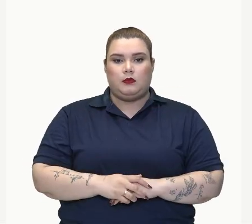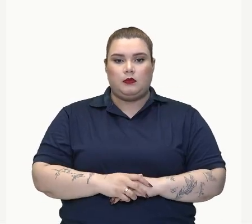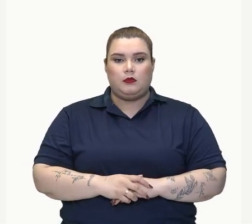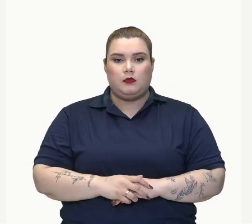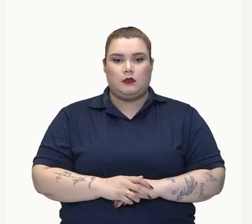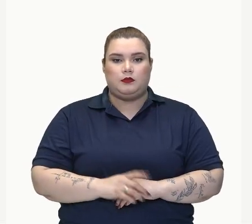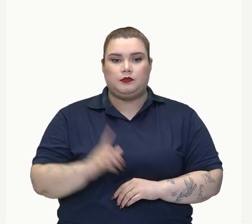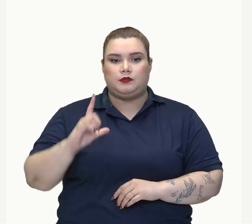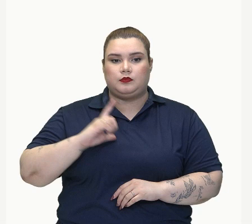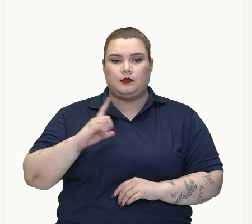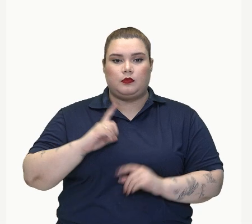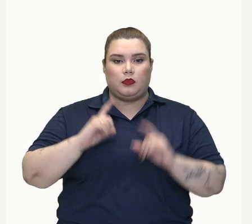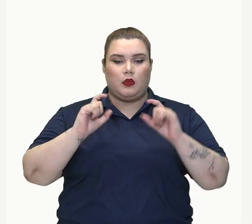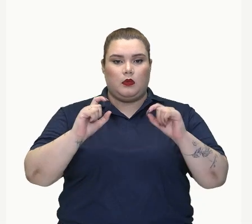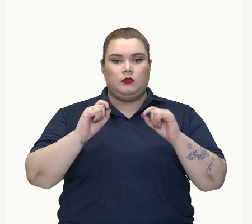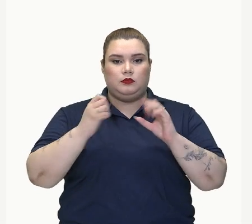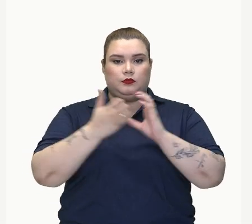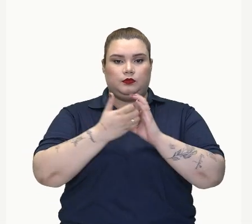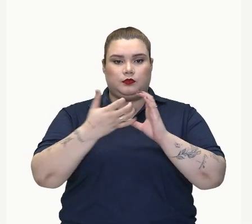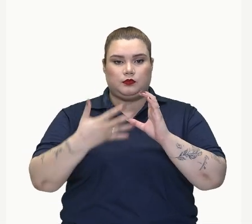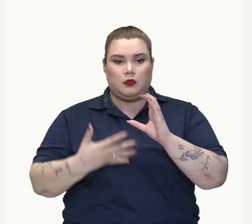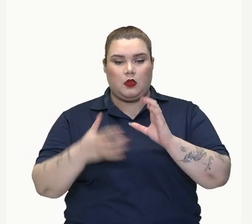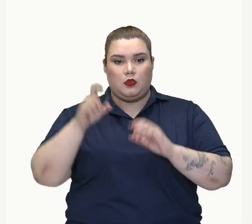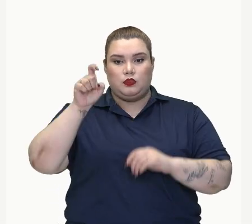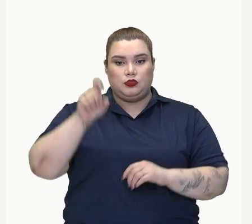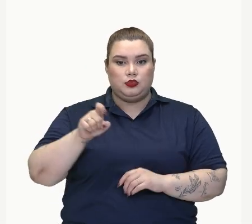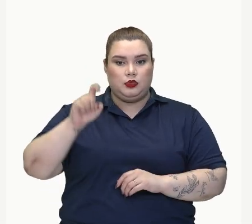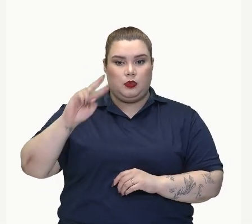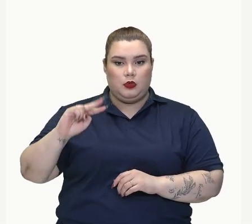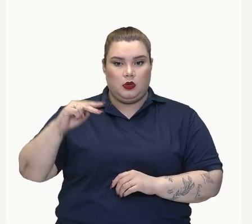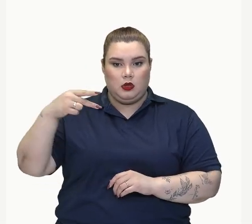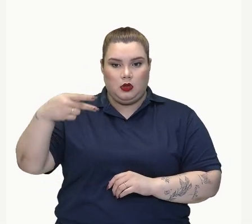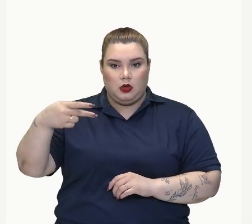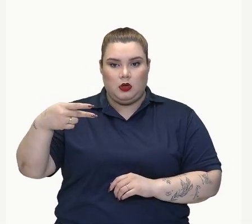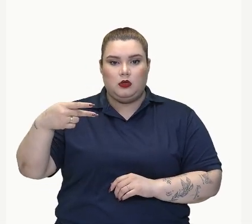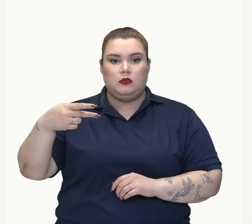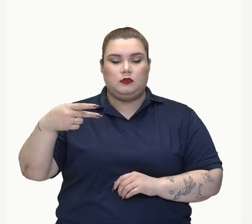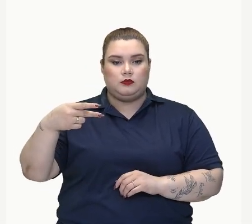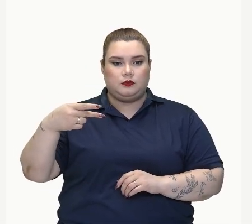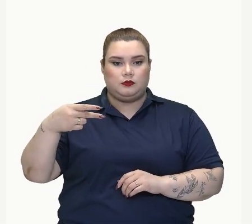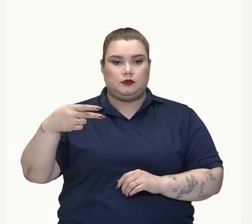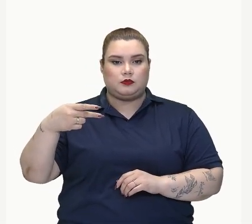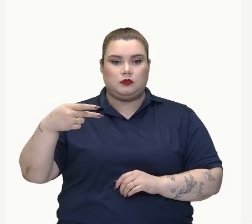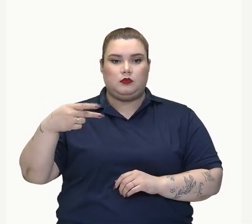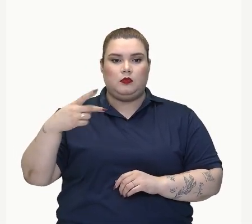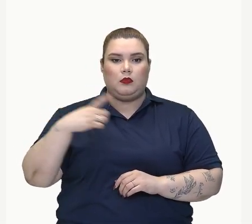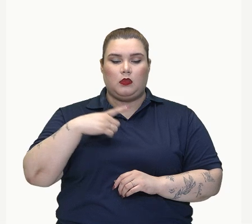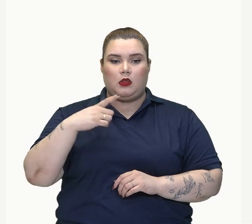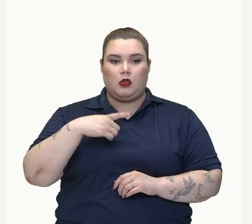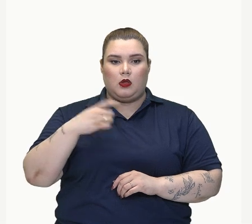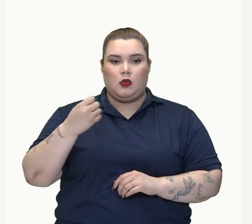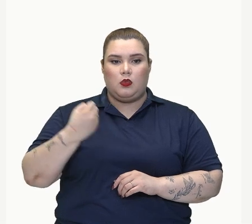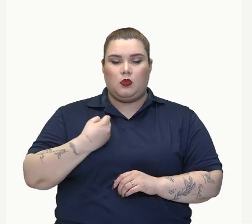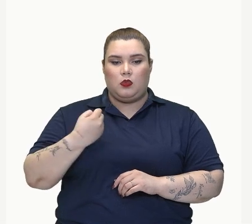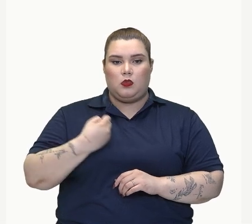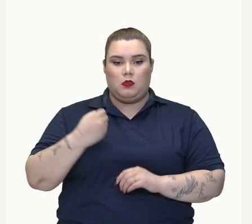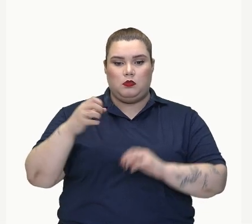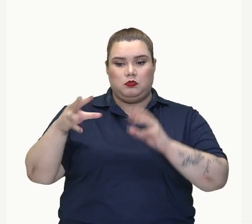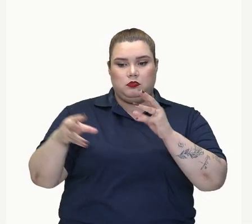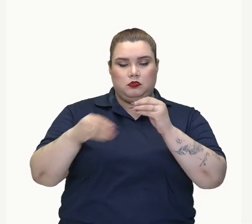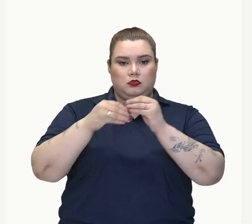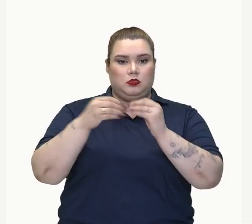que nós temos aqui, ó, é que o x ao quadrado ele está sem valores atribuídos, né?